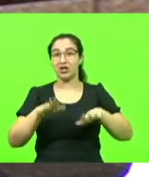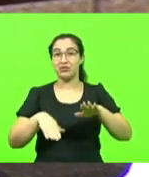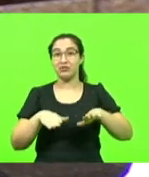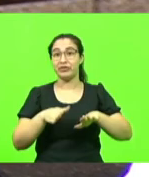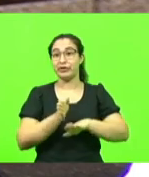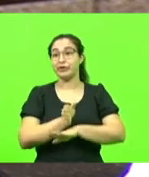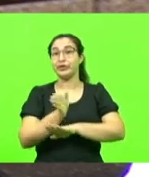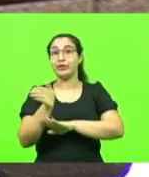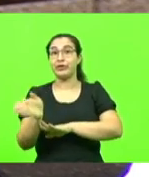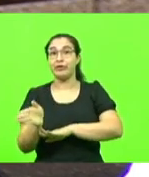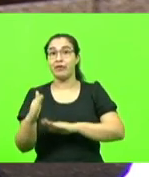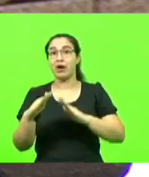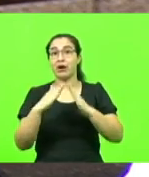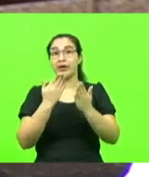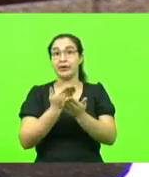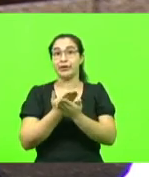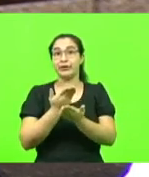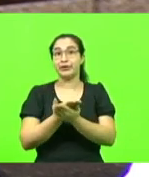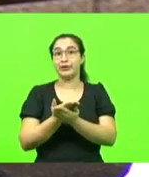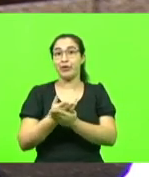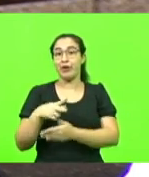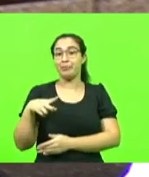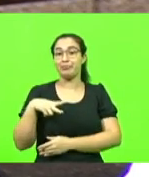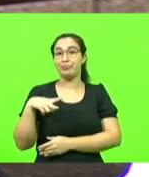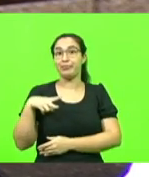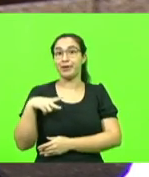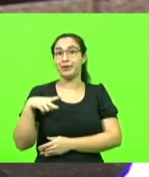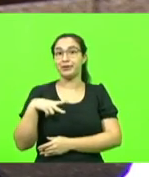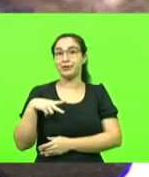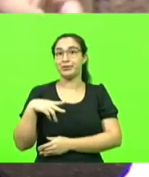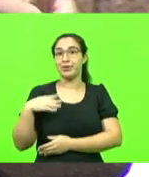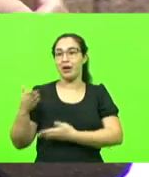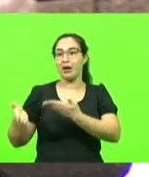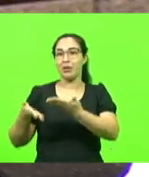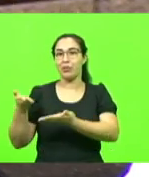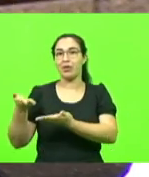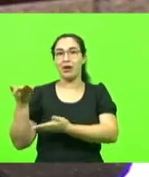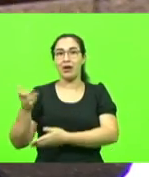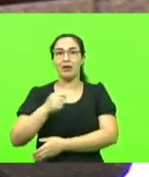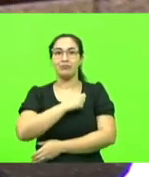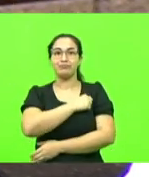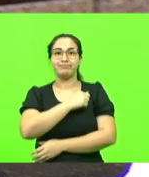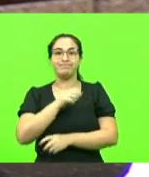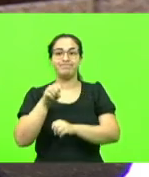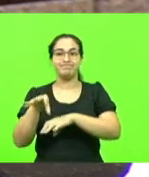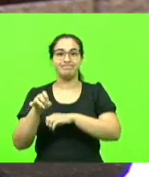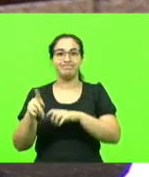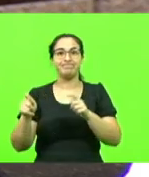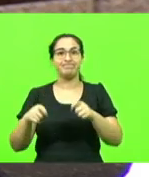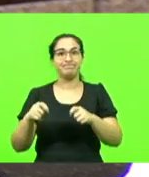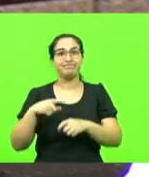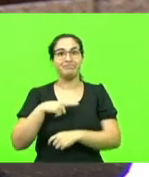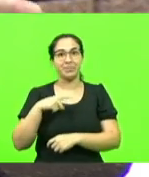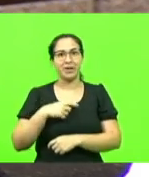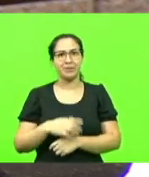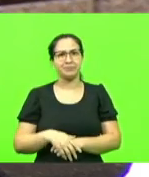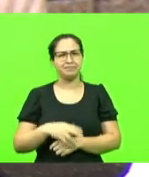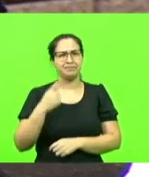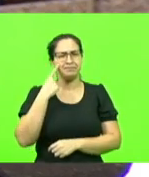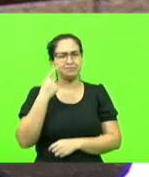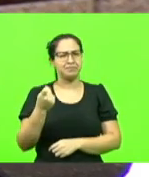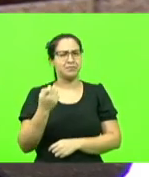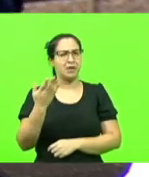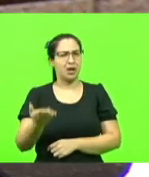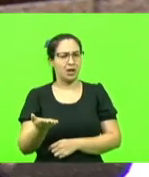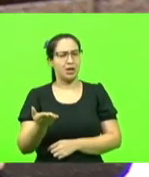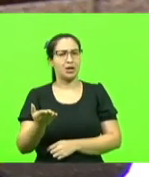para um colégio privado, para um colégio para o seu filho ter aula. É curioso que a educação que ele busca, muitas